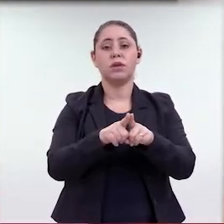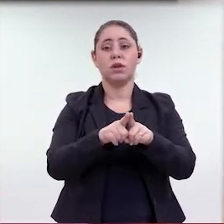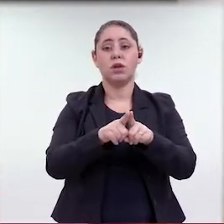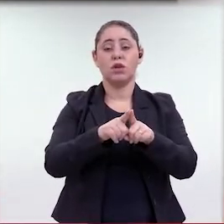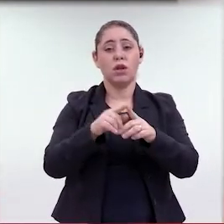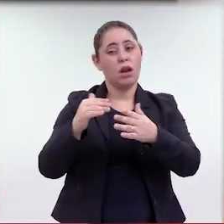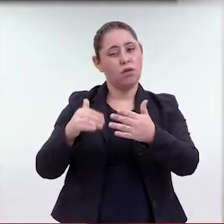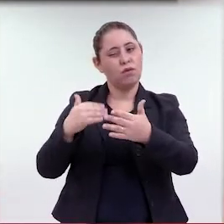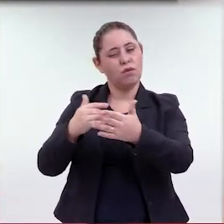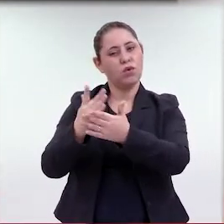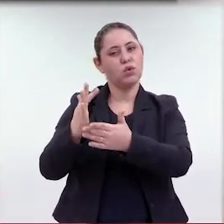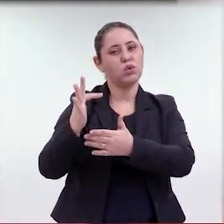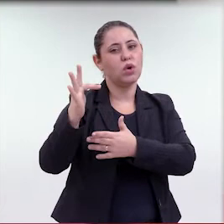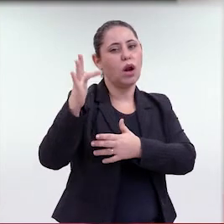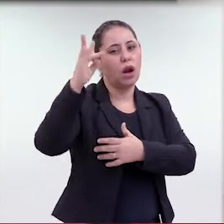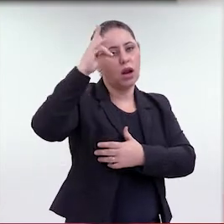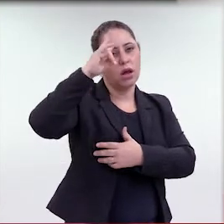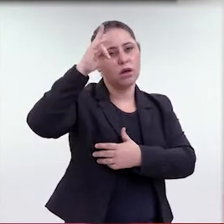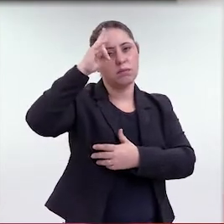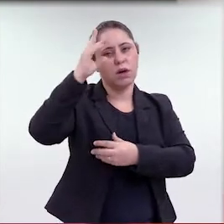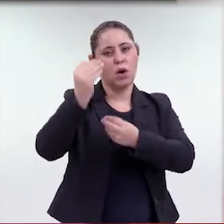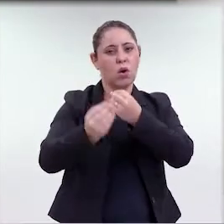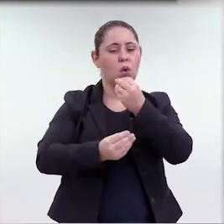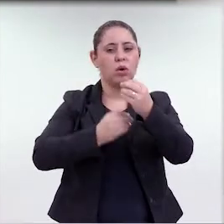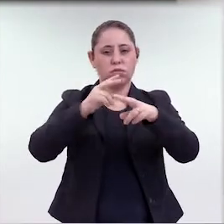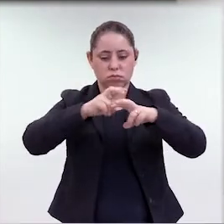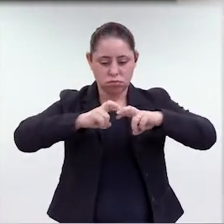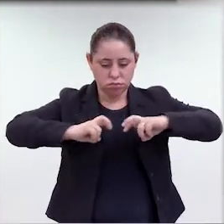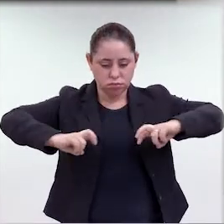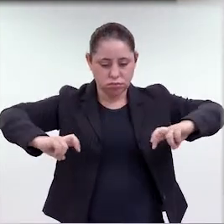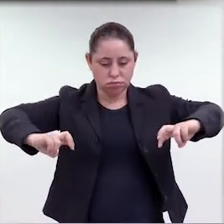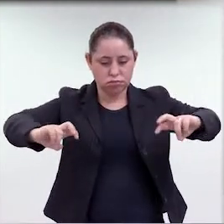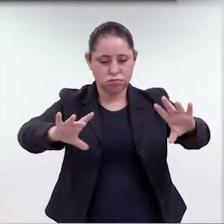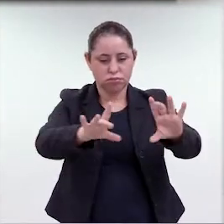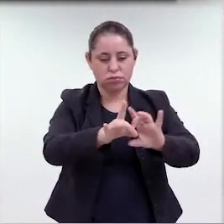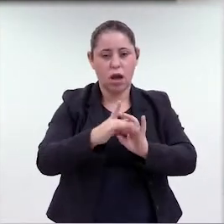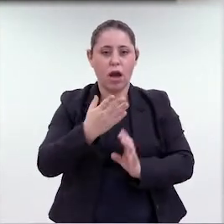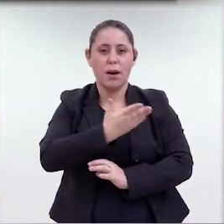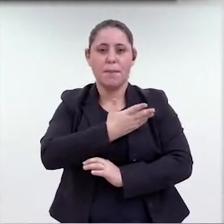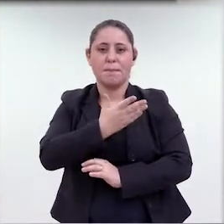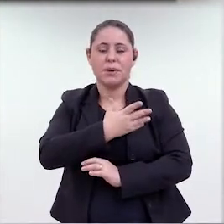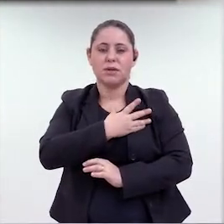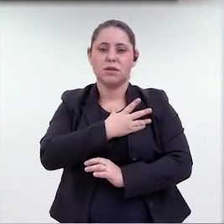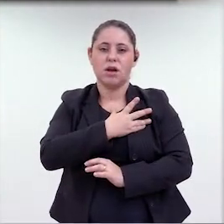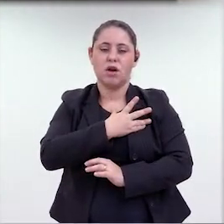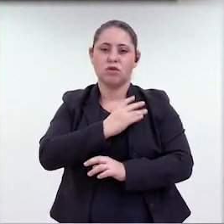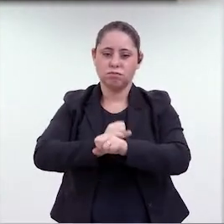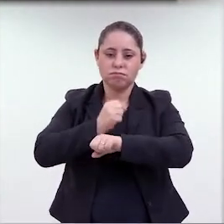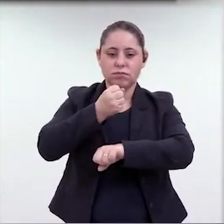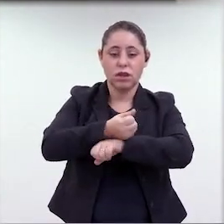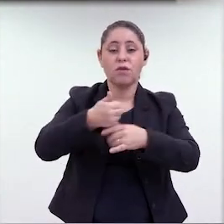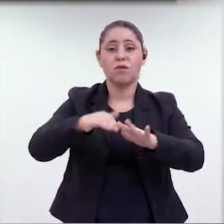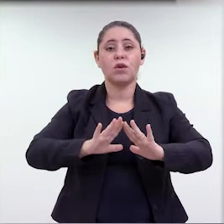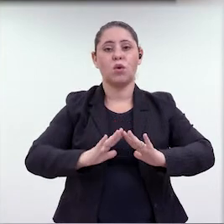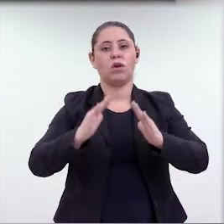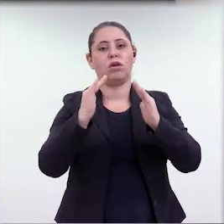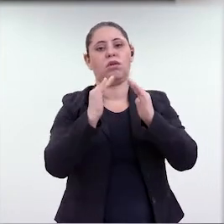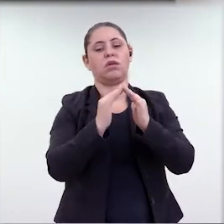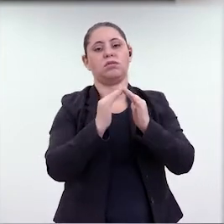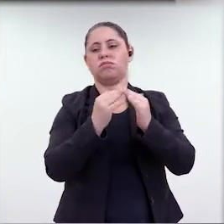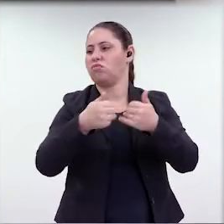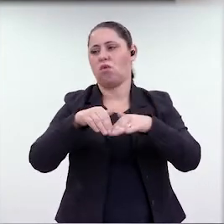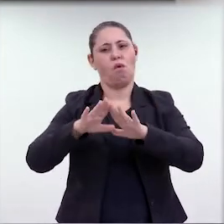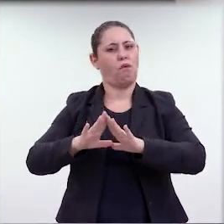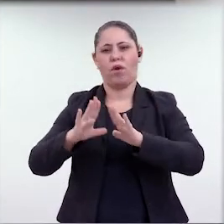lembrar como aquele círculo nosso de amizade reagiu a tudo isso. Quem ficou em casa, quem não ficou,